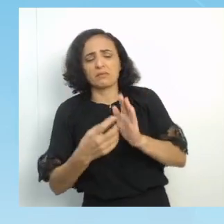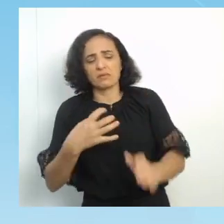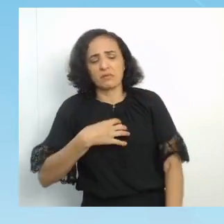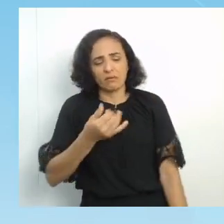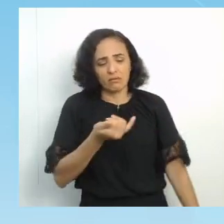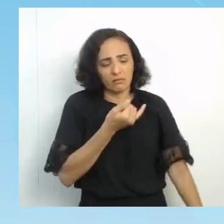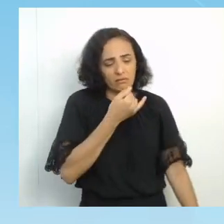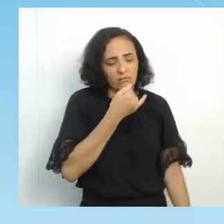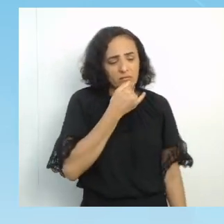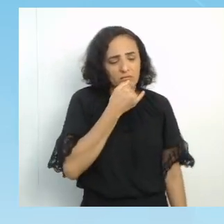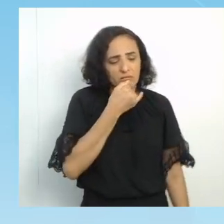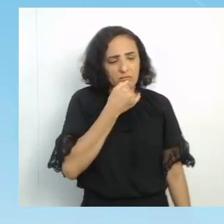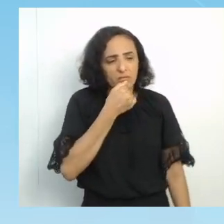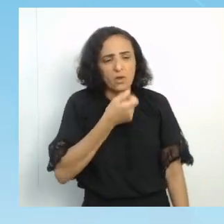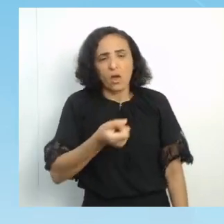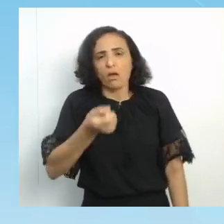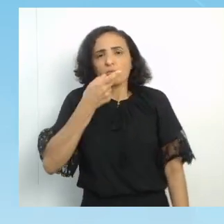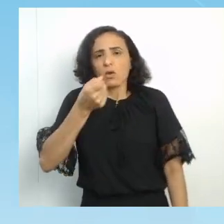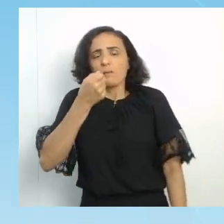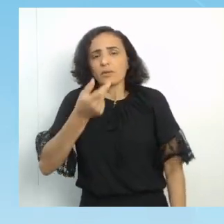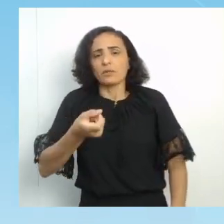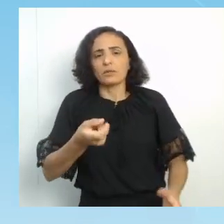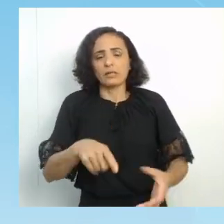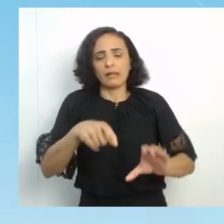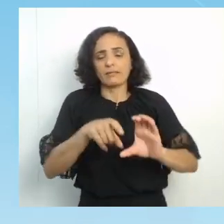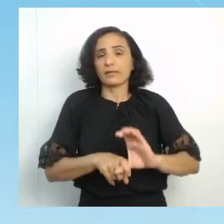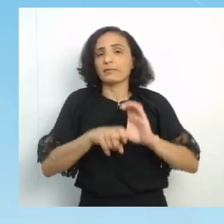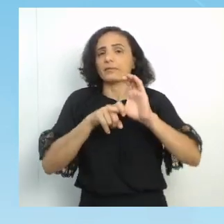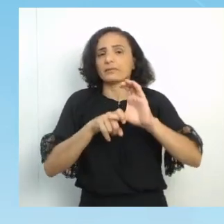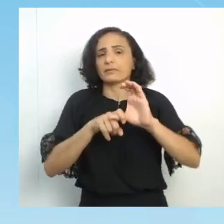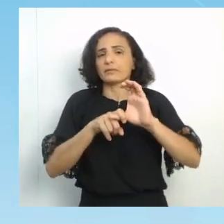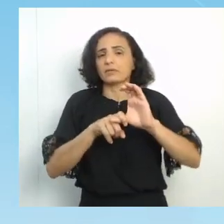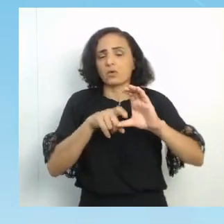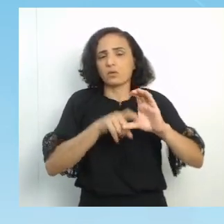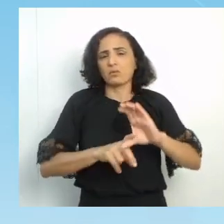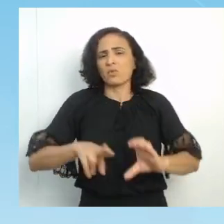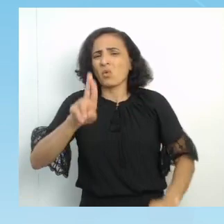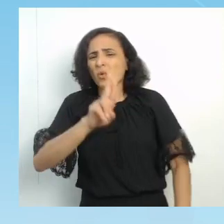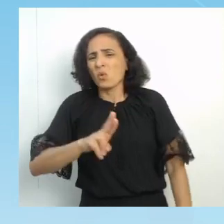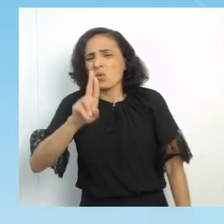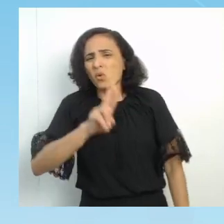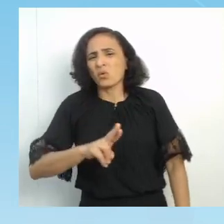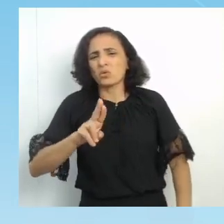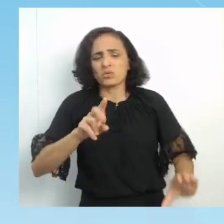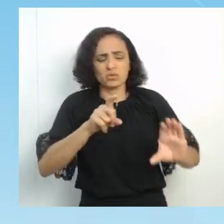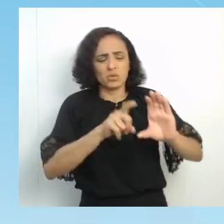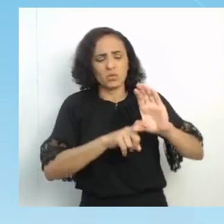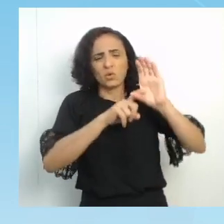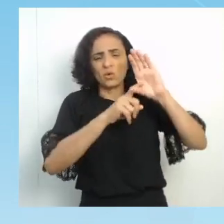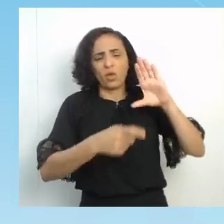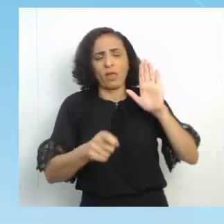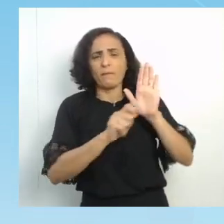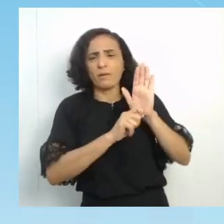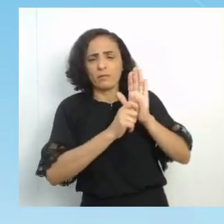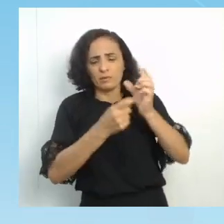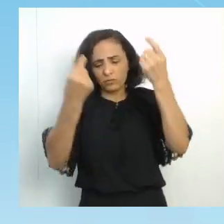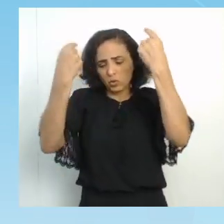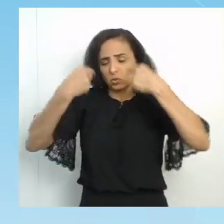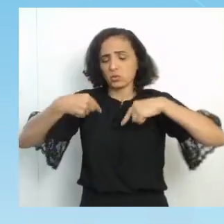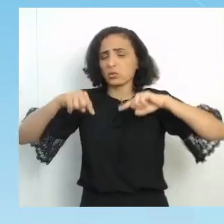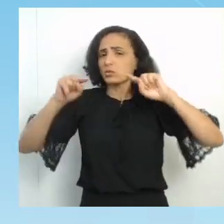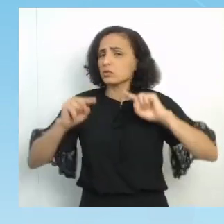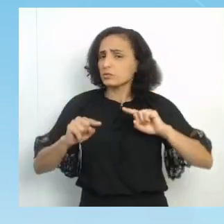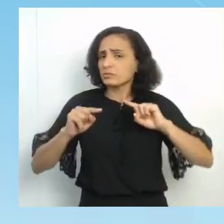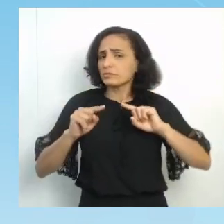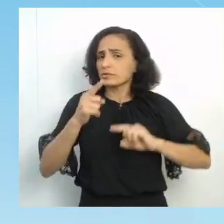são constantes. Quando se fala desse uso de drogas e desses efeitos no organismo, né, é preciso